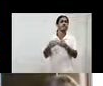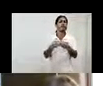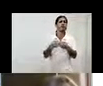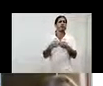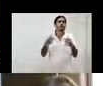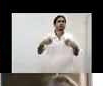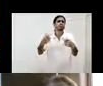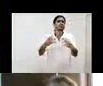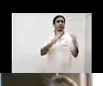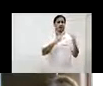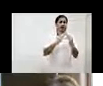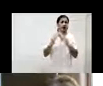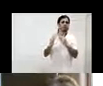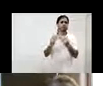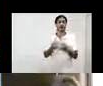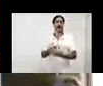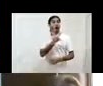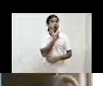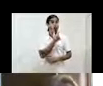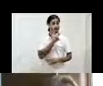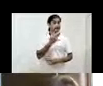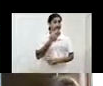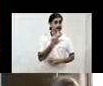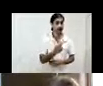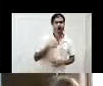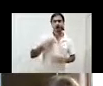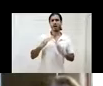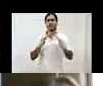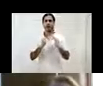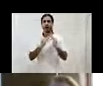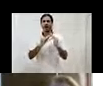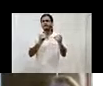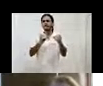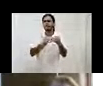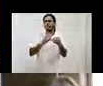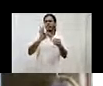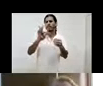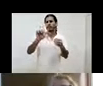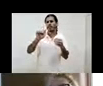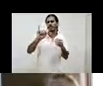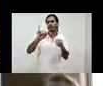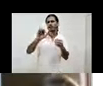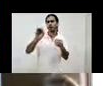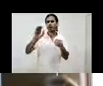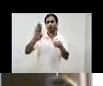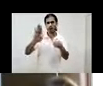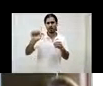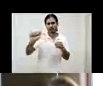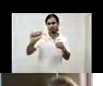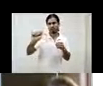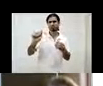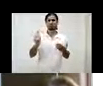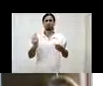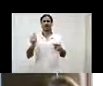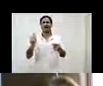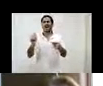esse menino, eu moro perto do taloba. Então, com a análise, aquilo não era insignificante para nós,